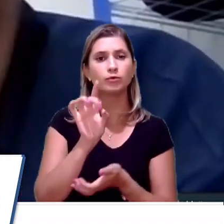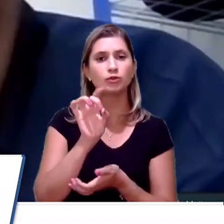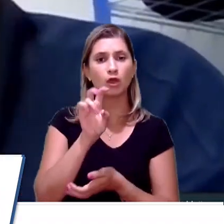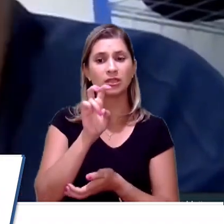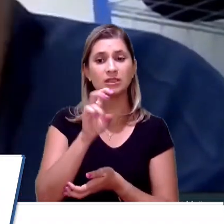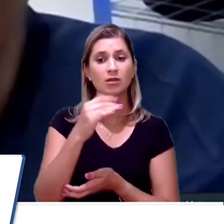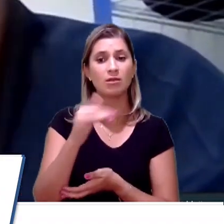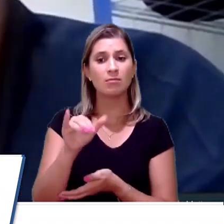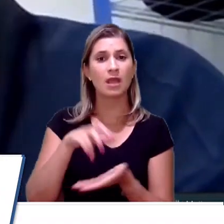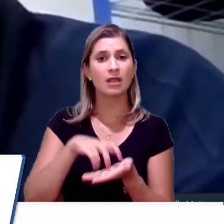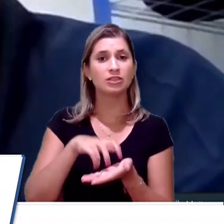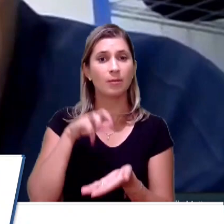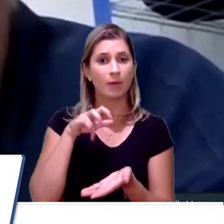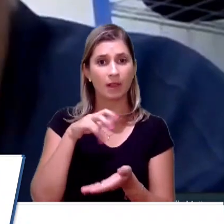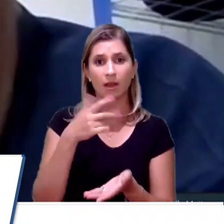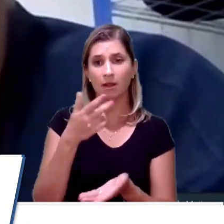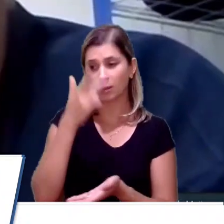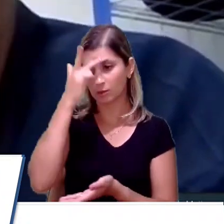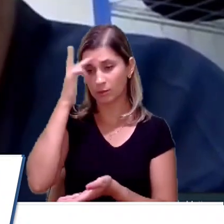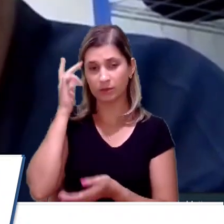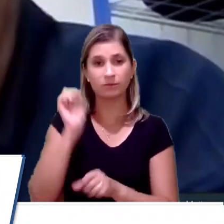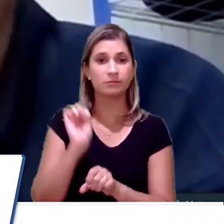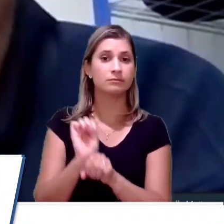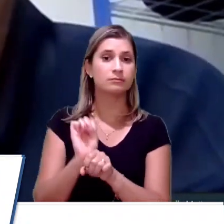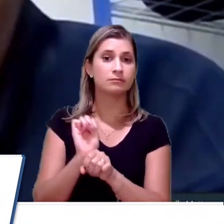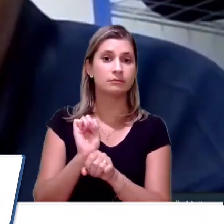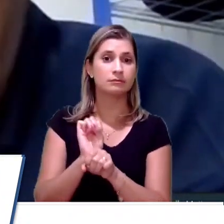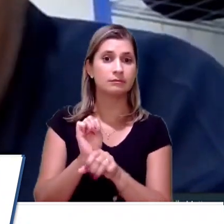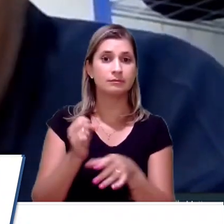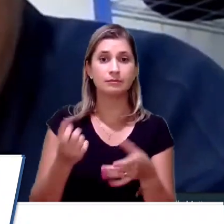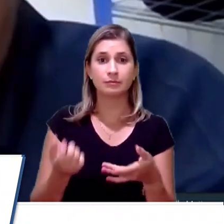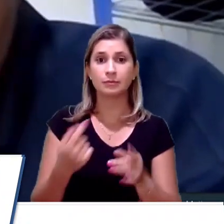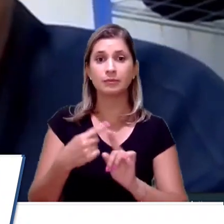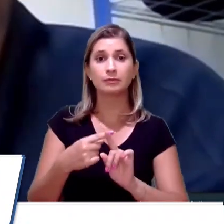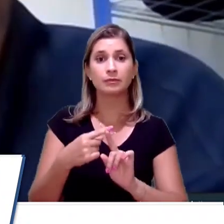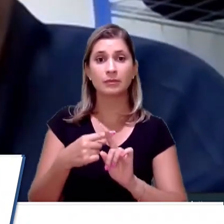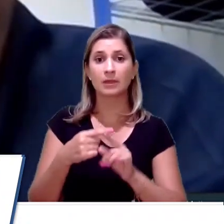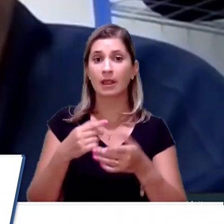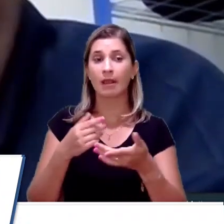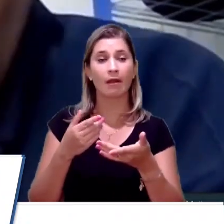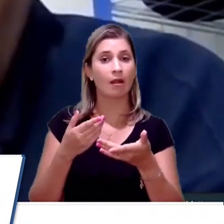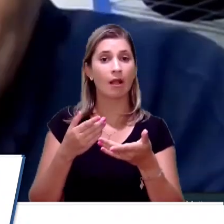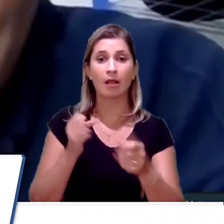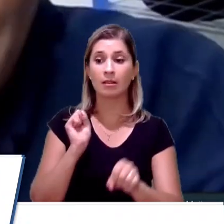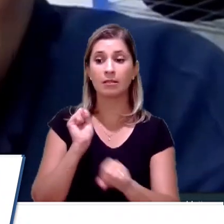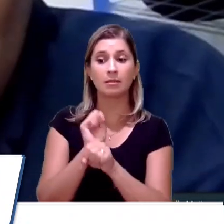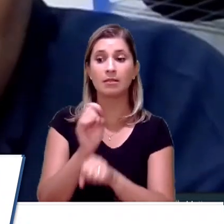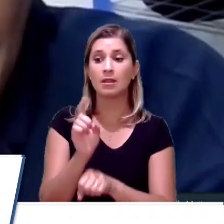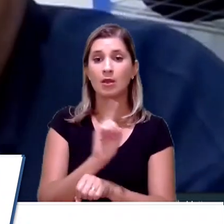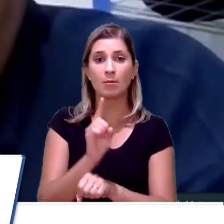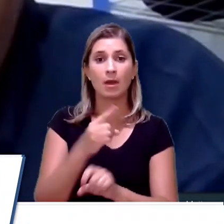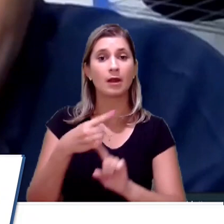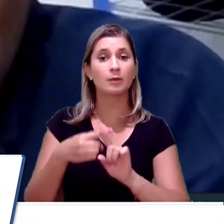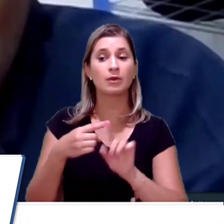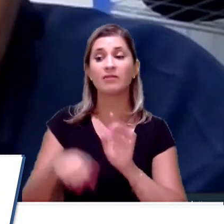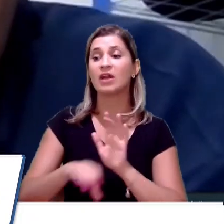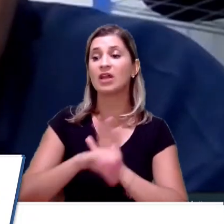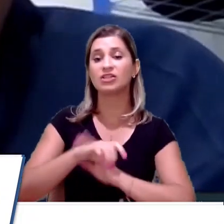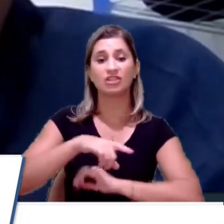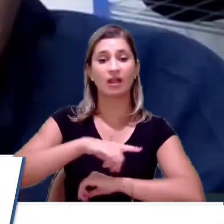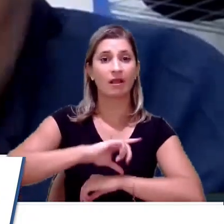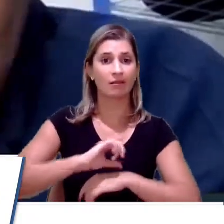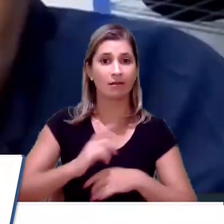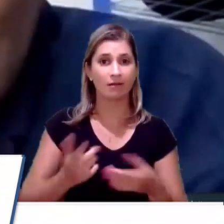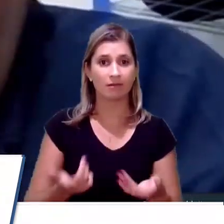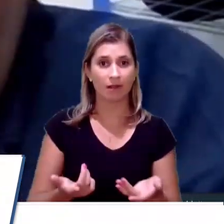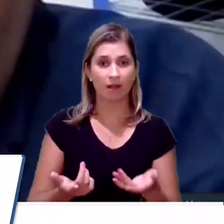no ponto porque os outros não deixam parar porque vão chegar atrasado. Quando que se cria um bairro na cidade de Franca,